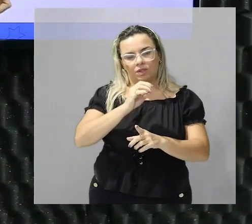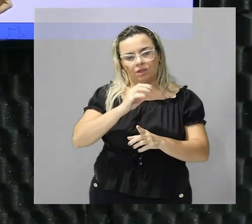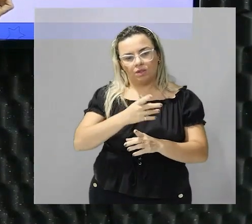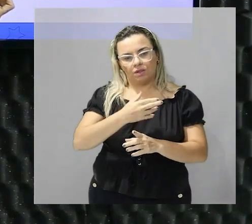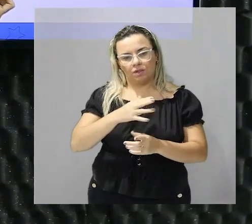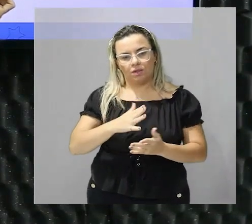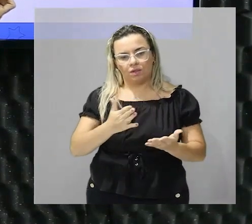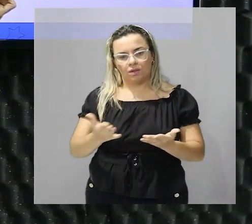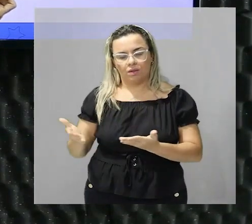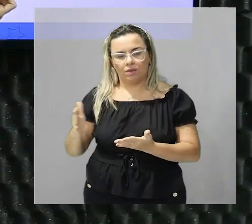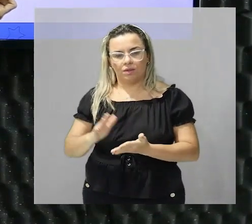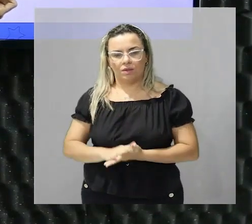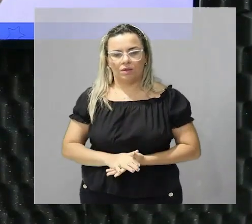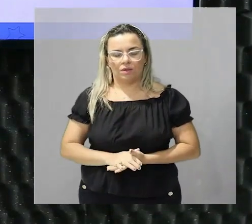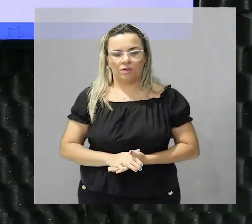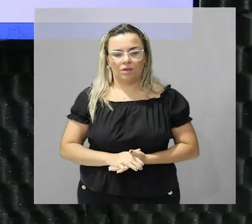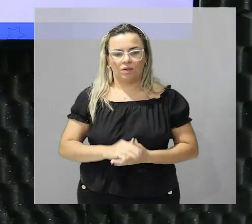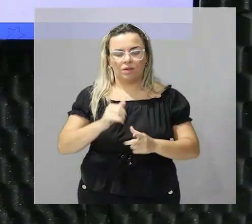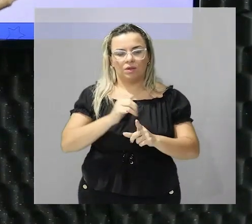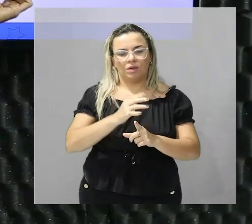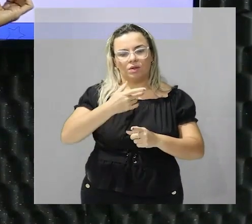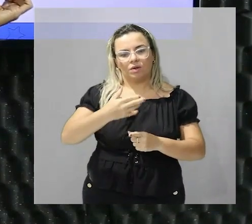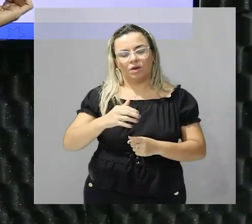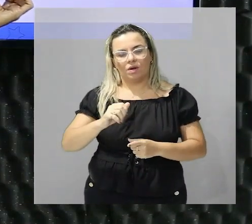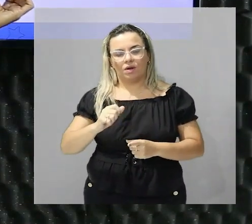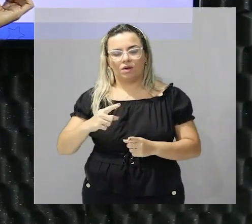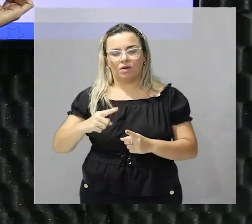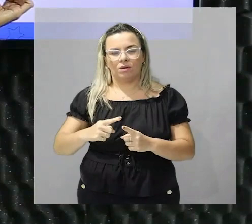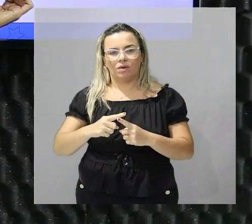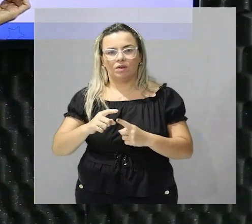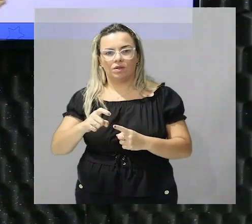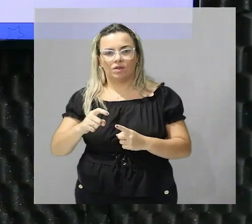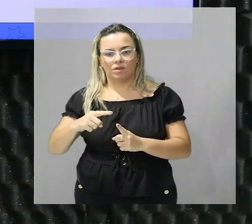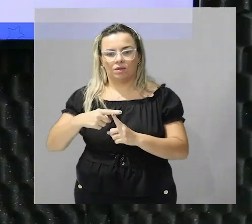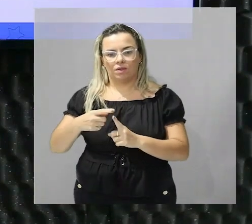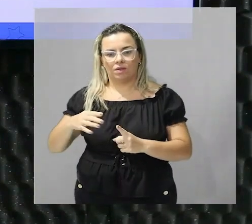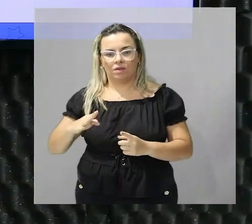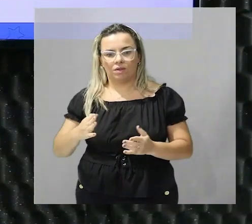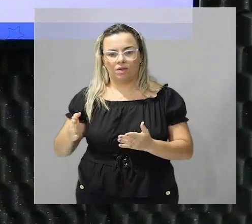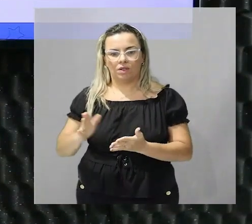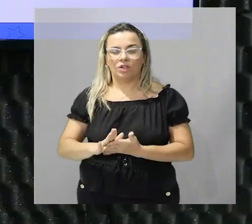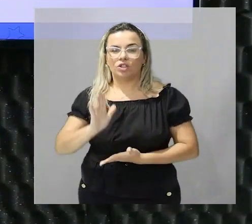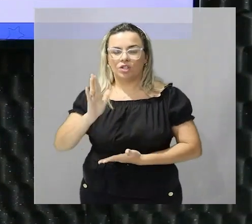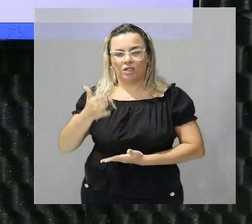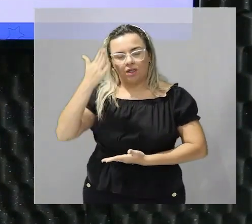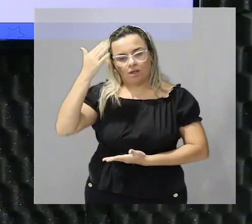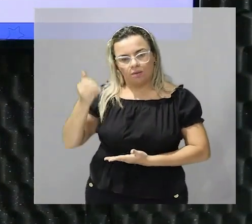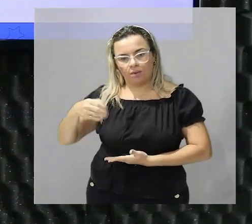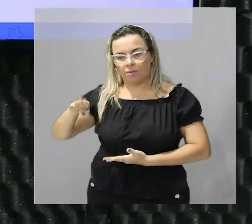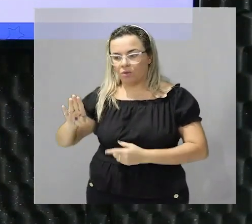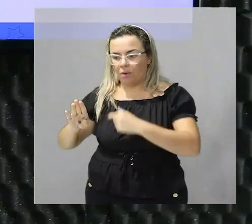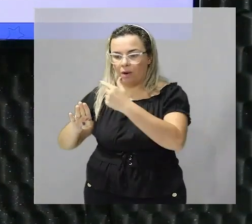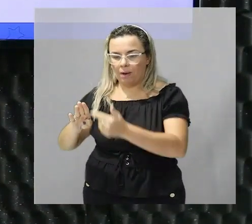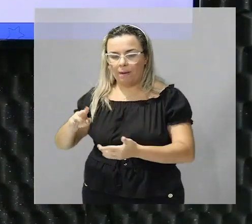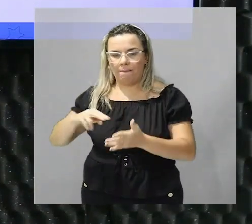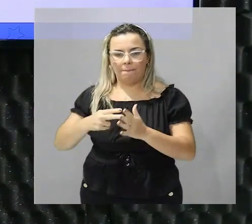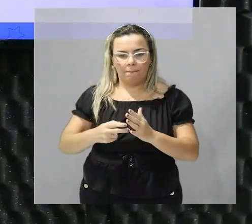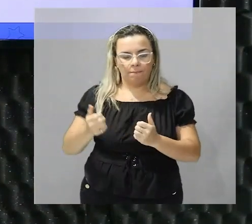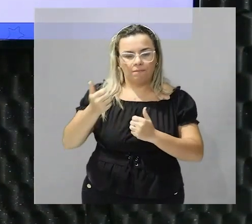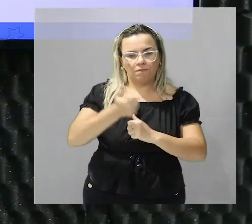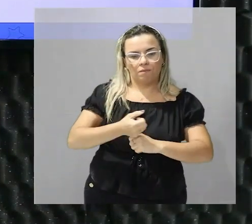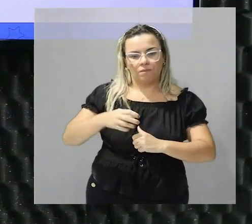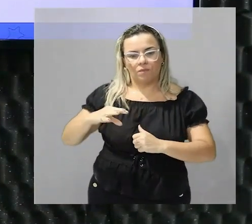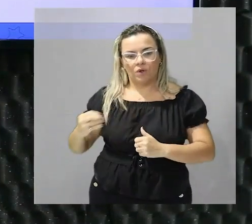A vezes X mais B. O B, acabamos de descobrir quem é, 50. O X aqui para nós agora